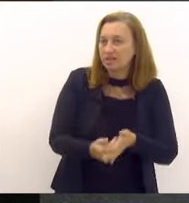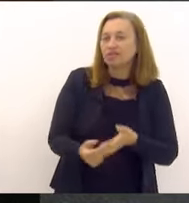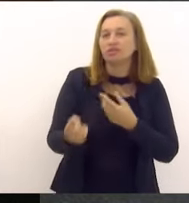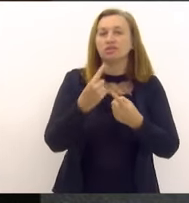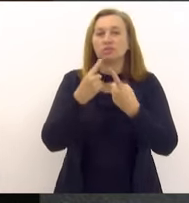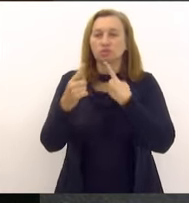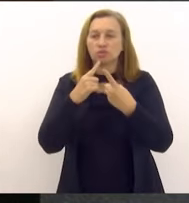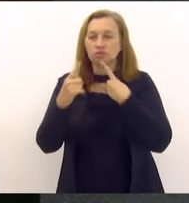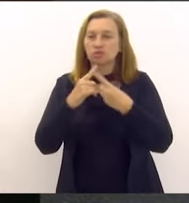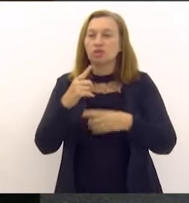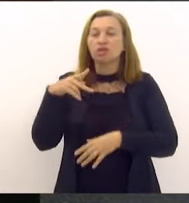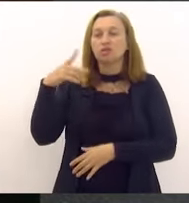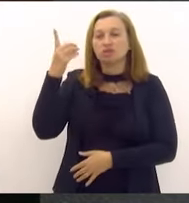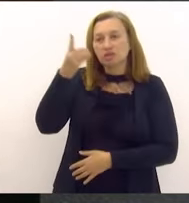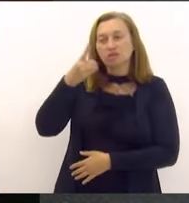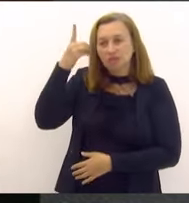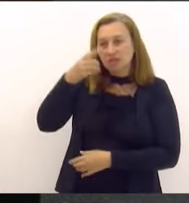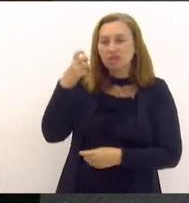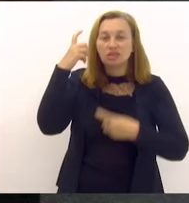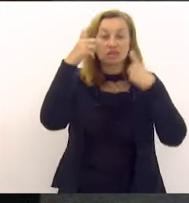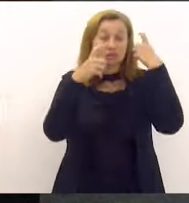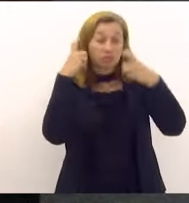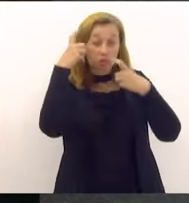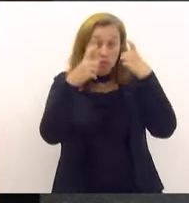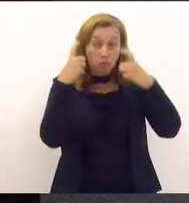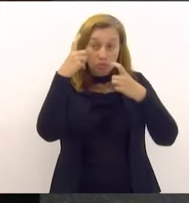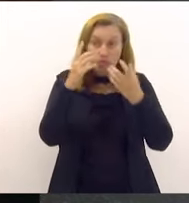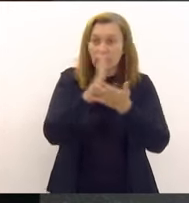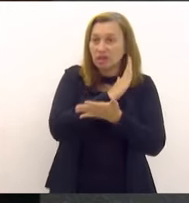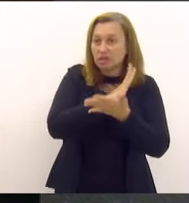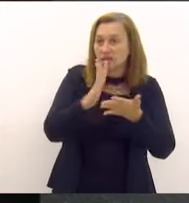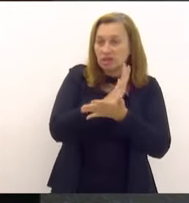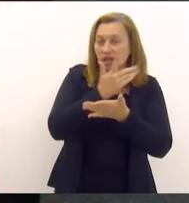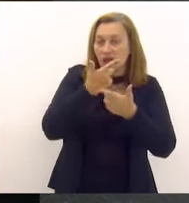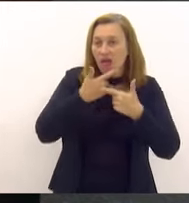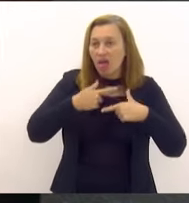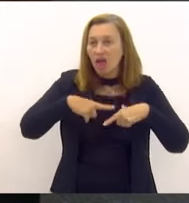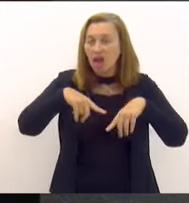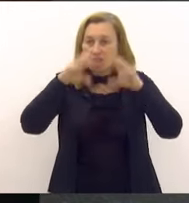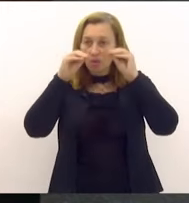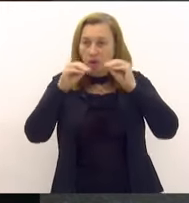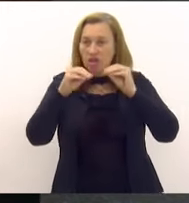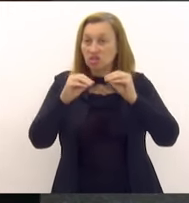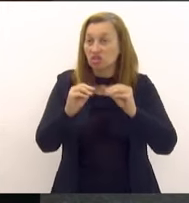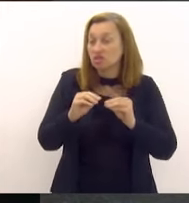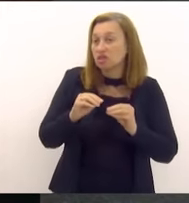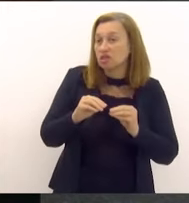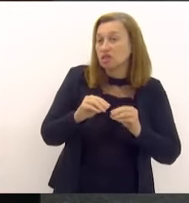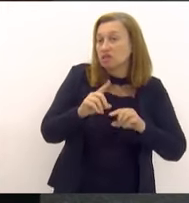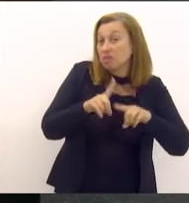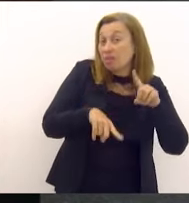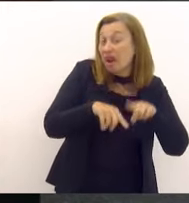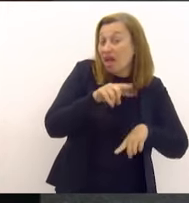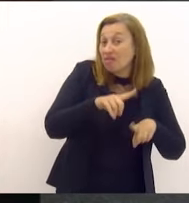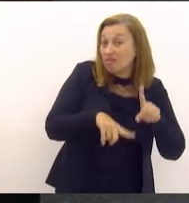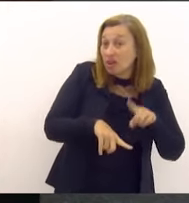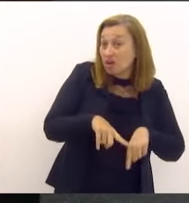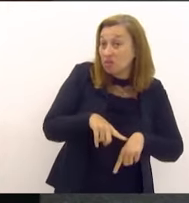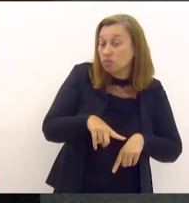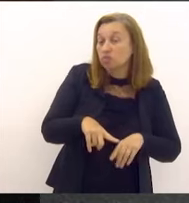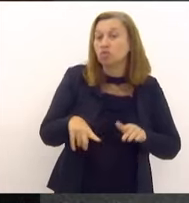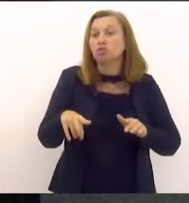debate, para os deputados que se preocupam muitas vezes com a linguagem imprópria, com a valorização de